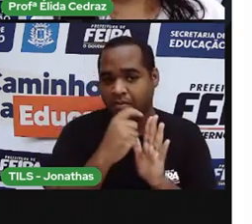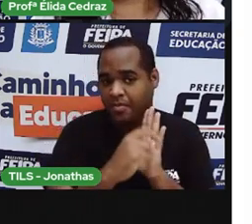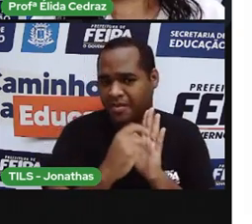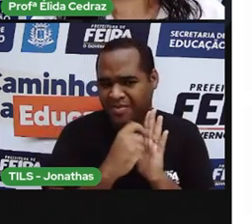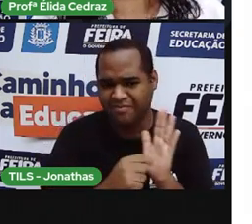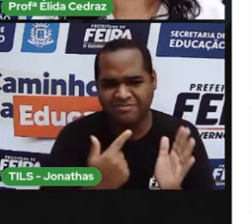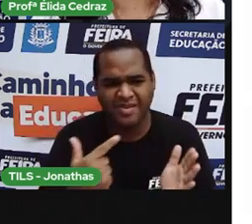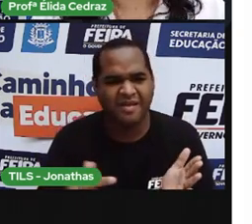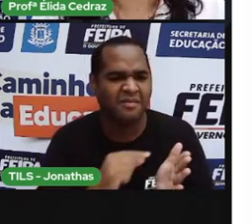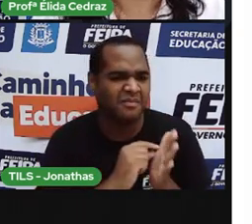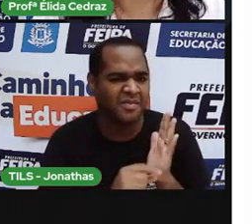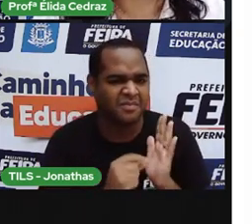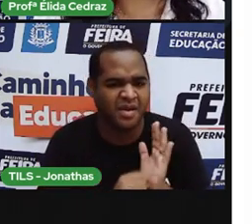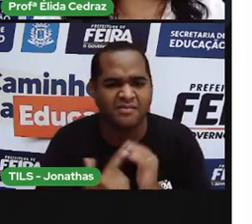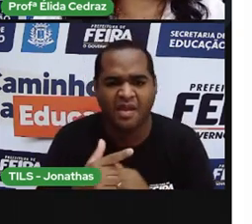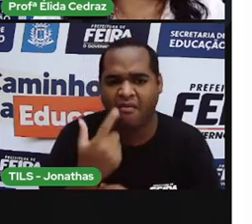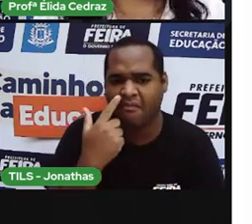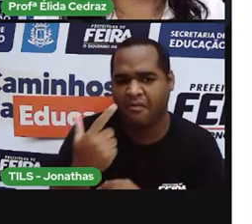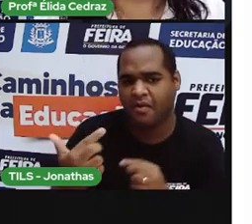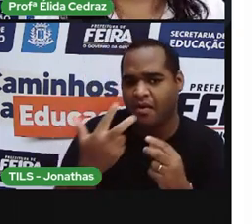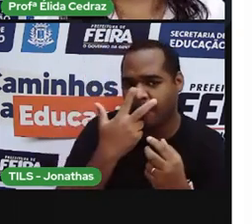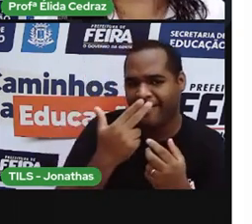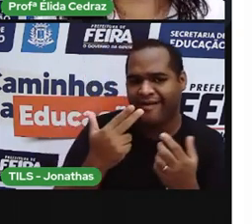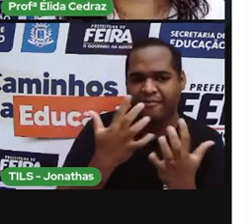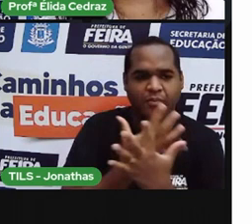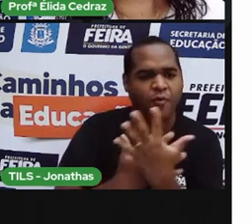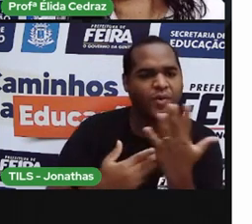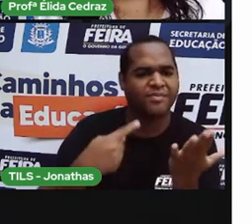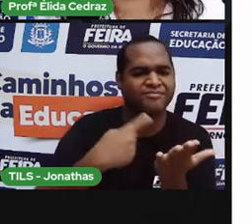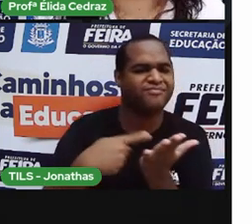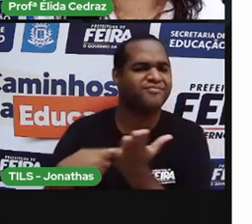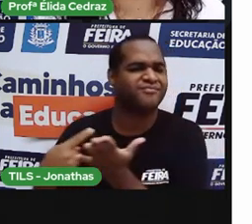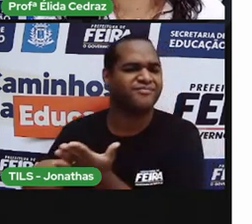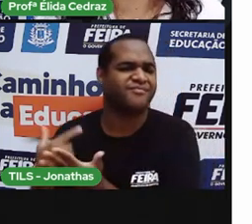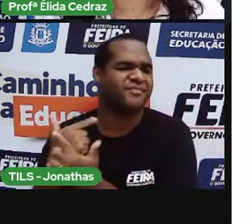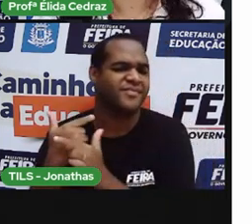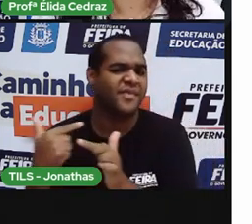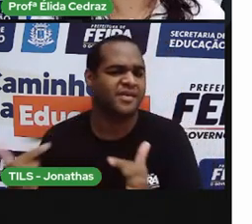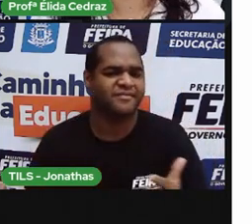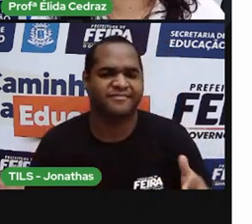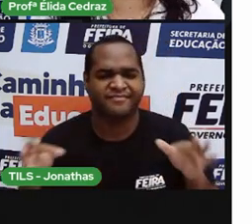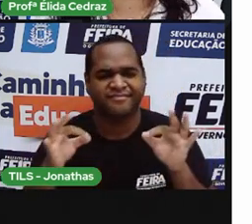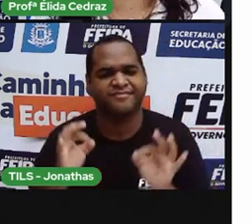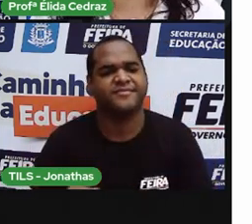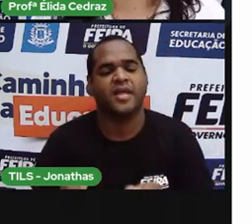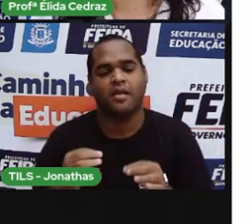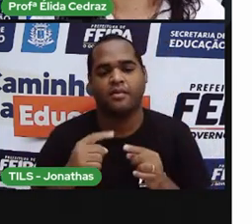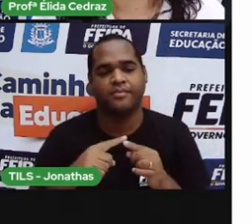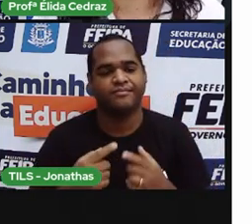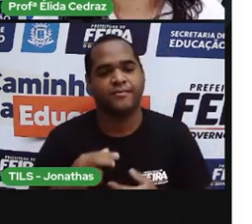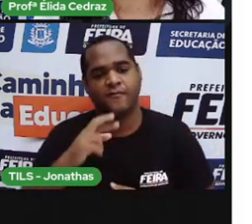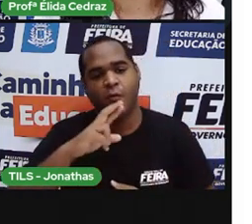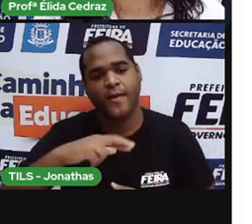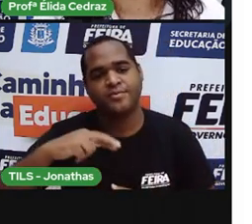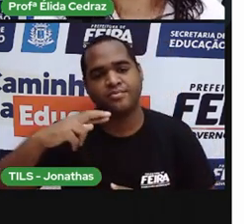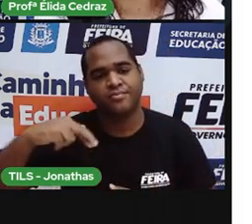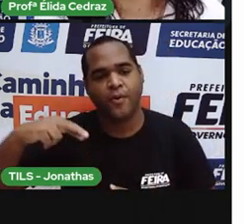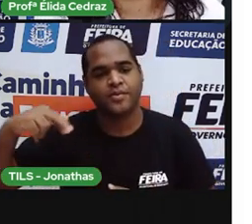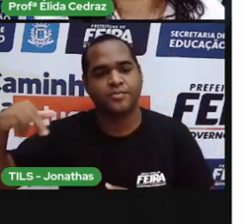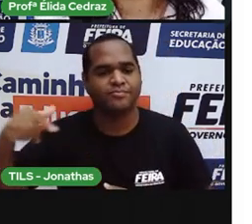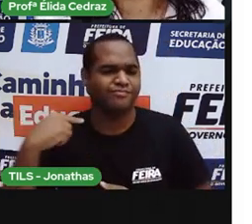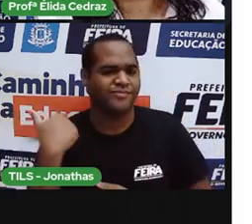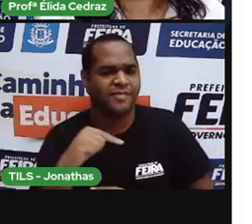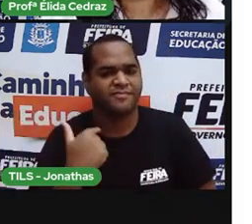tem estrofe, não tem a melodia e não tem o ritmo. Por isso que a segmentação